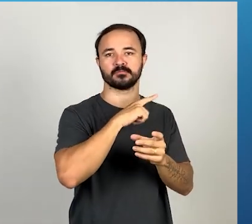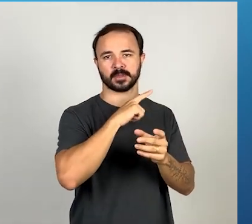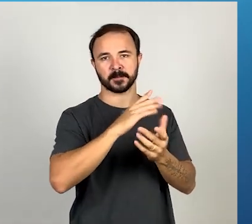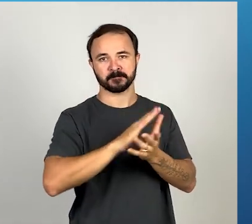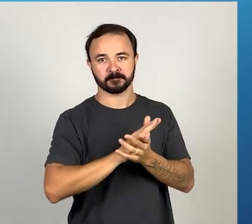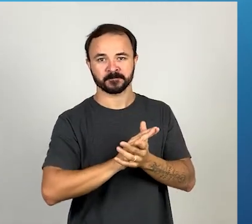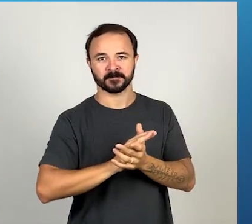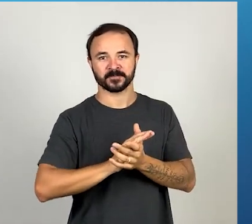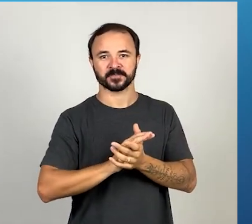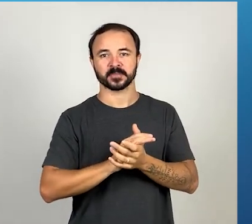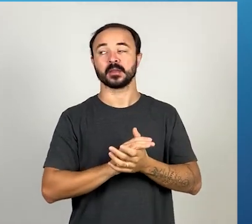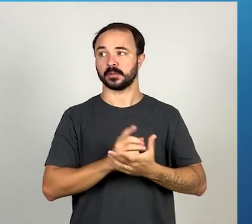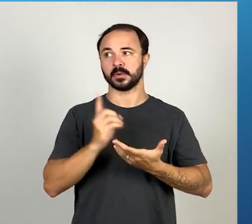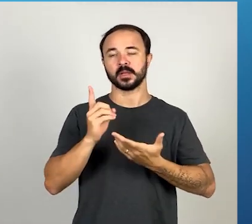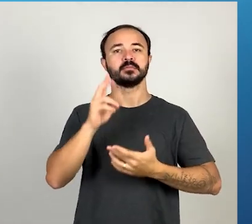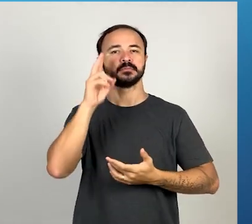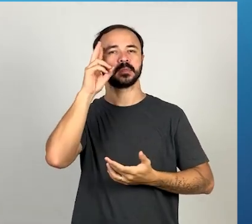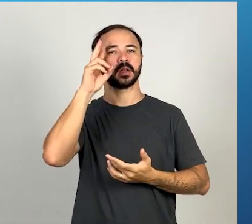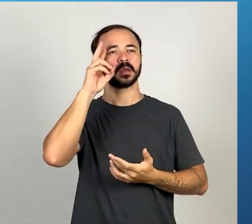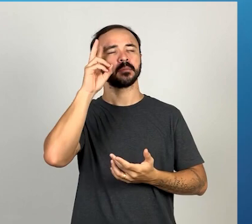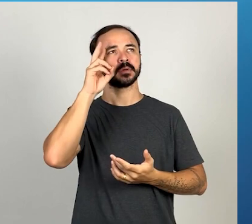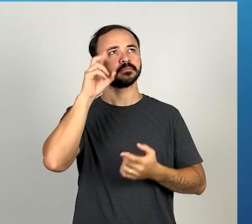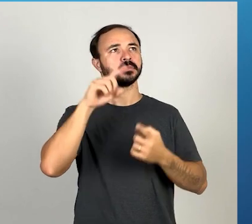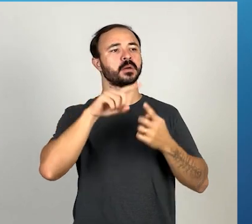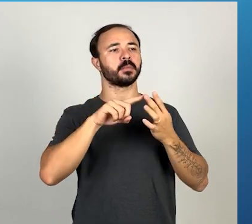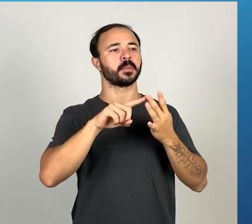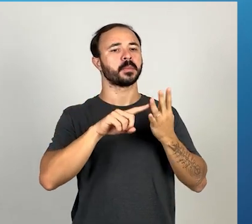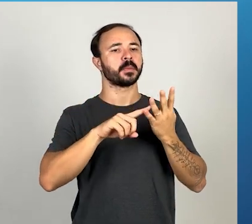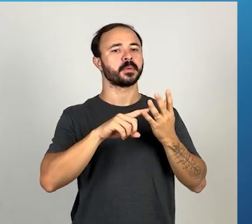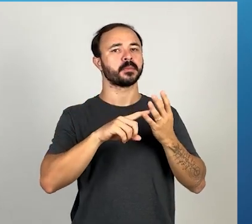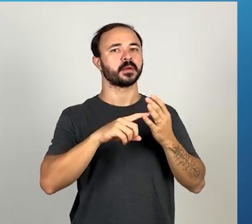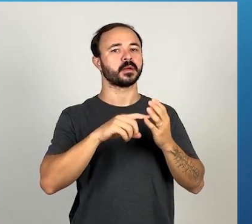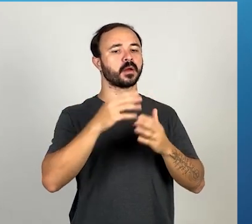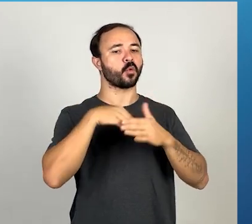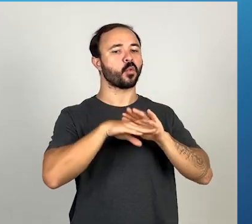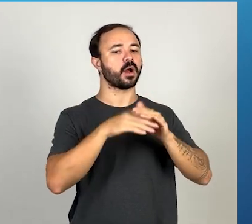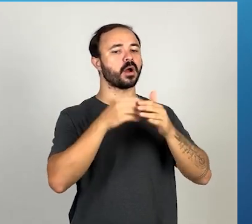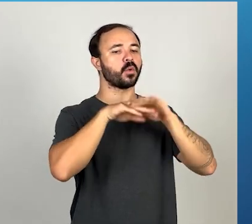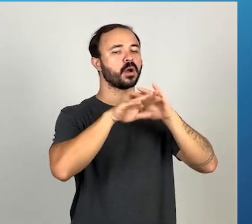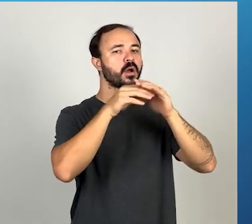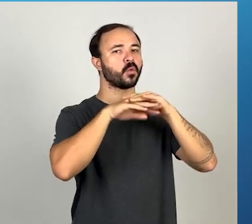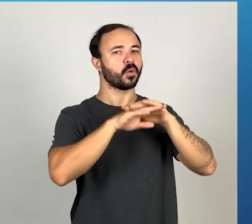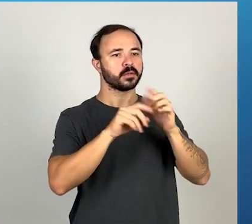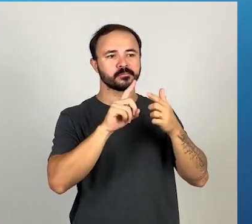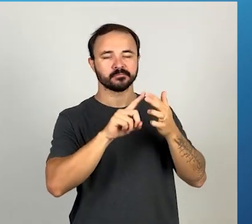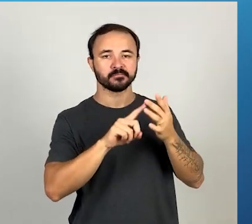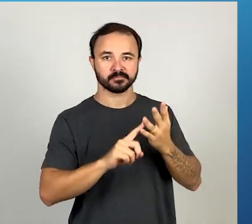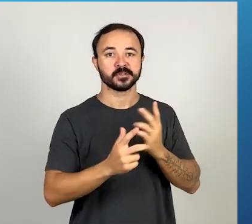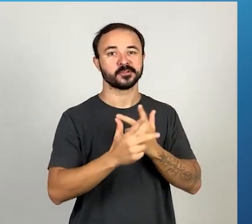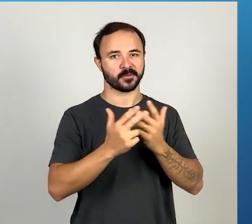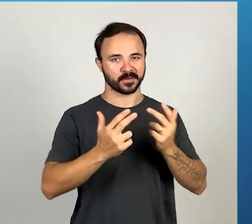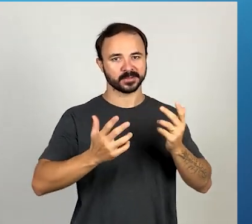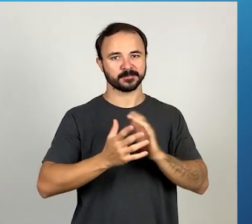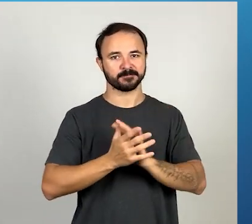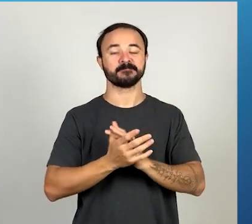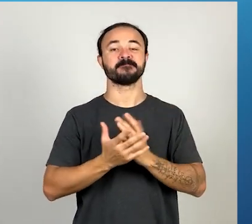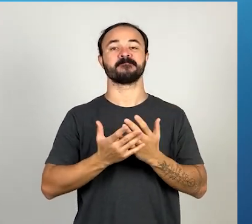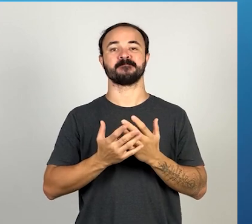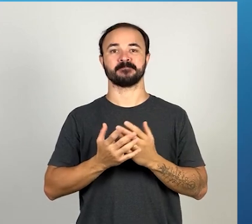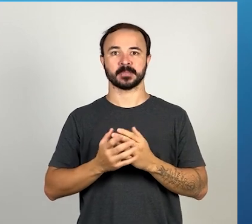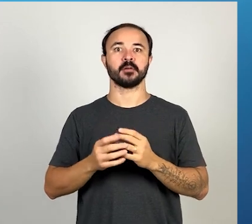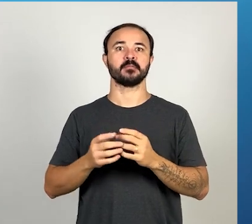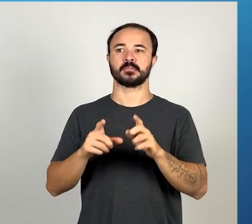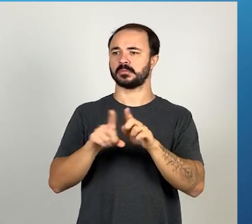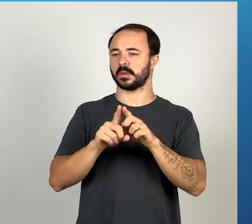memória de operação do Arduino e a unidade de processamento vai realizar cálculos envolvendo esses números. Então é assim que o Arduino